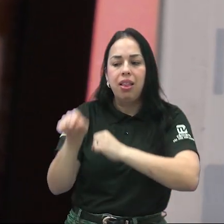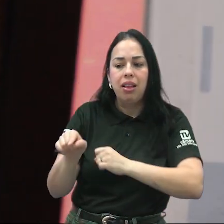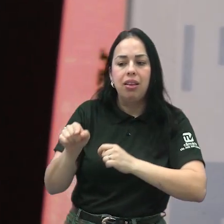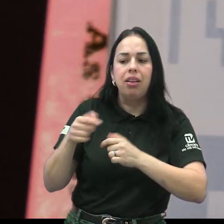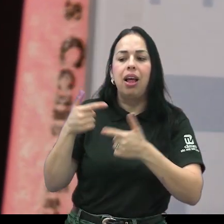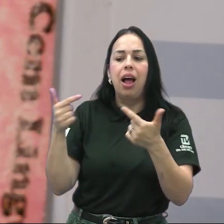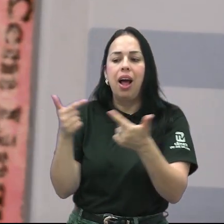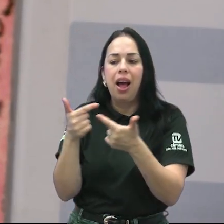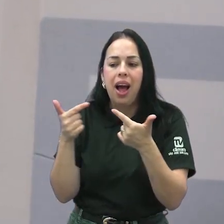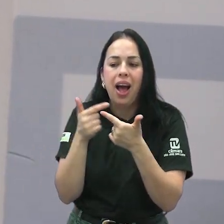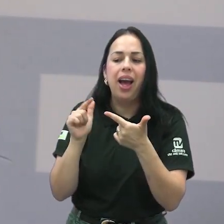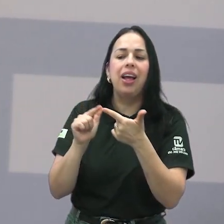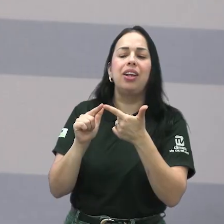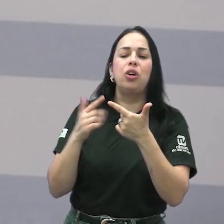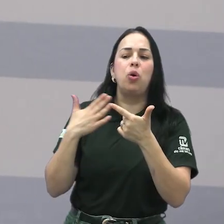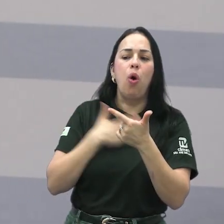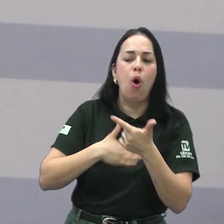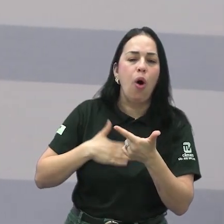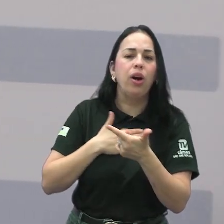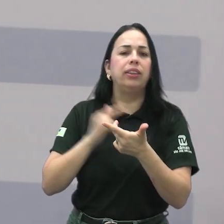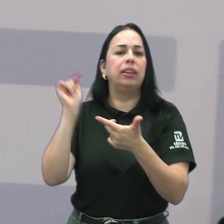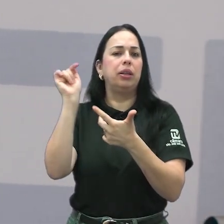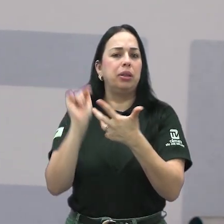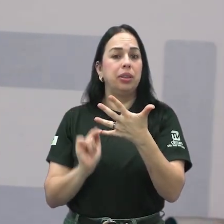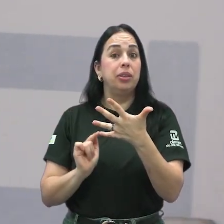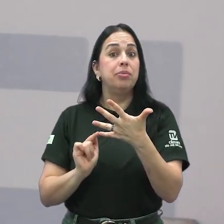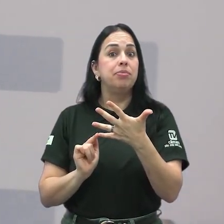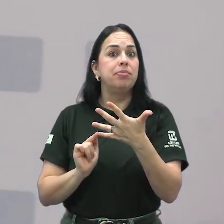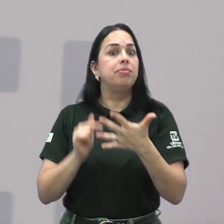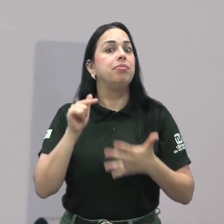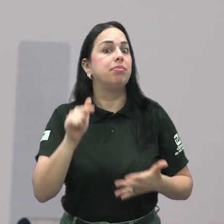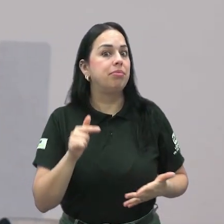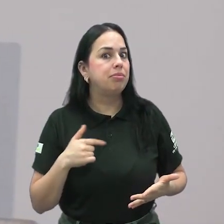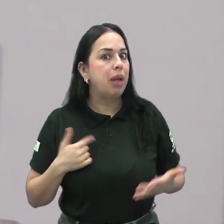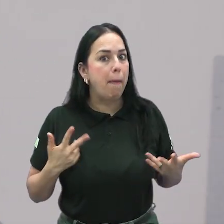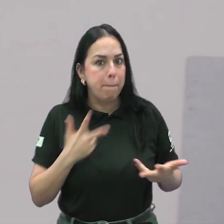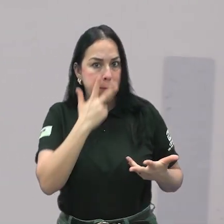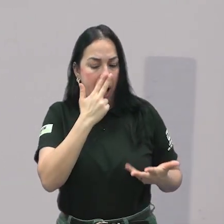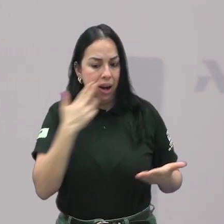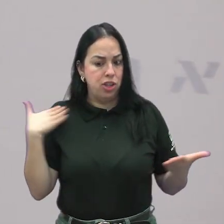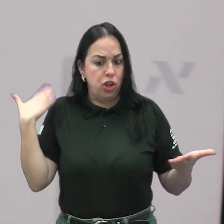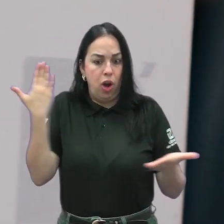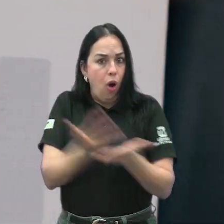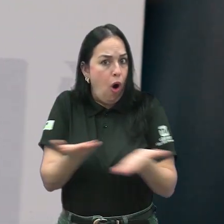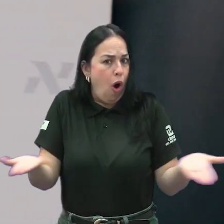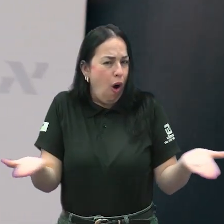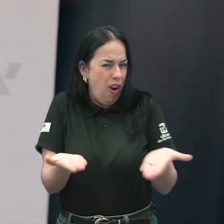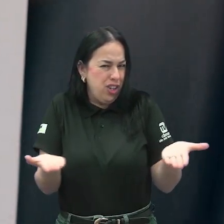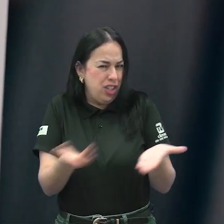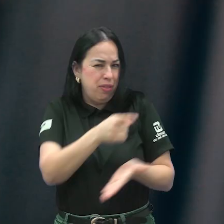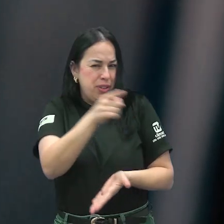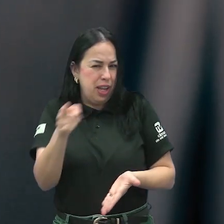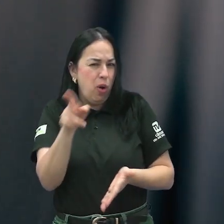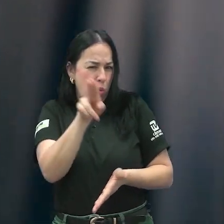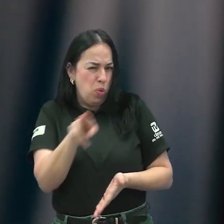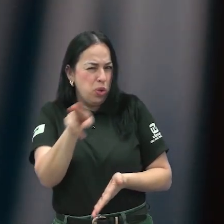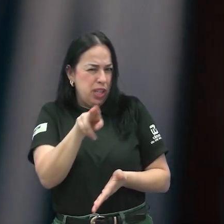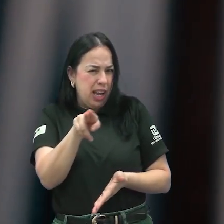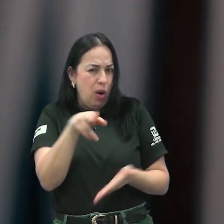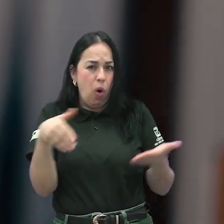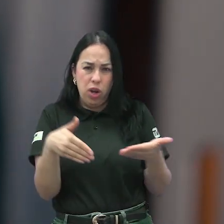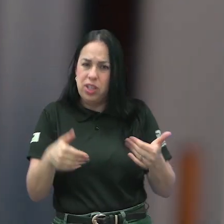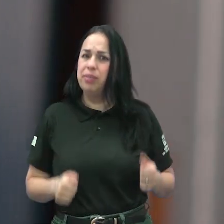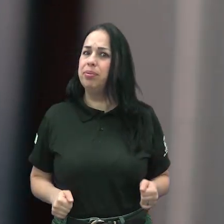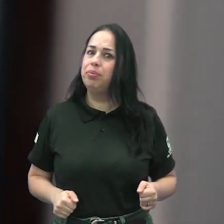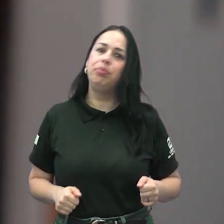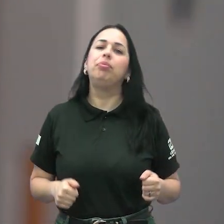engraçado, divertido, estimulante. E aí, acha que parece com alguma ferramenta que a gente usa hoje